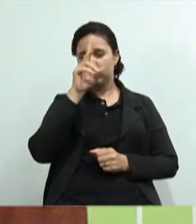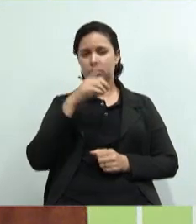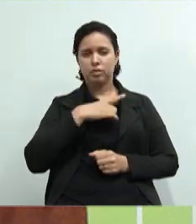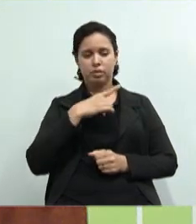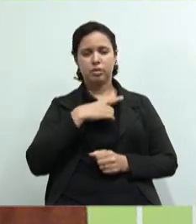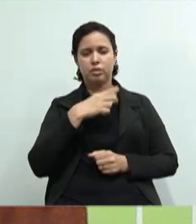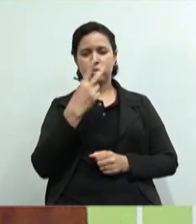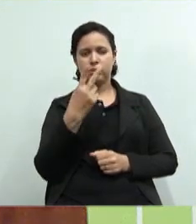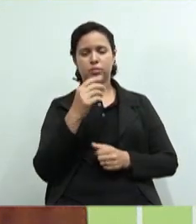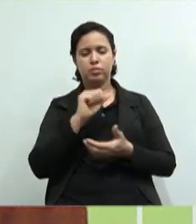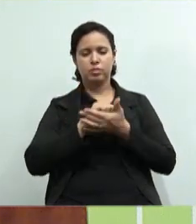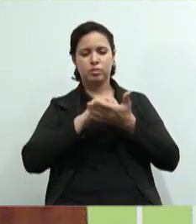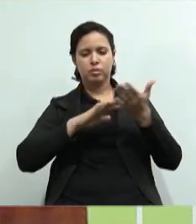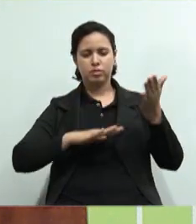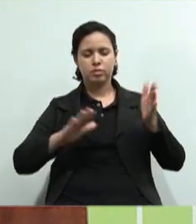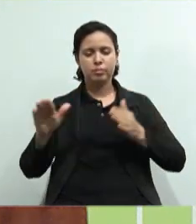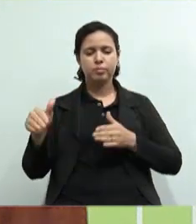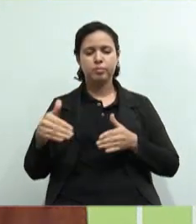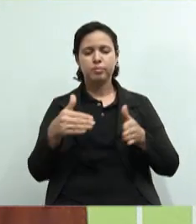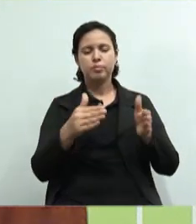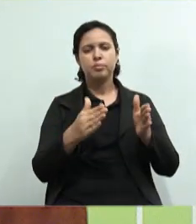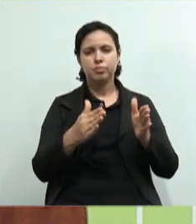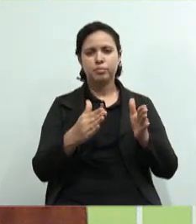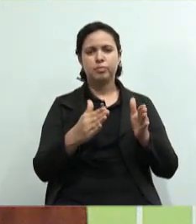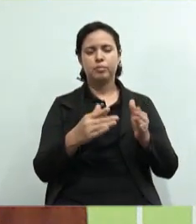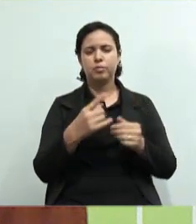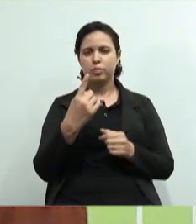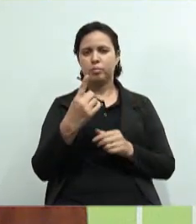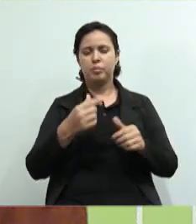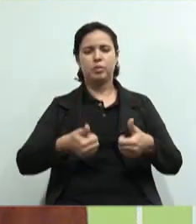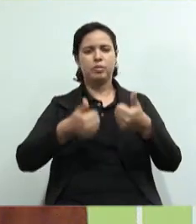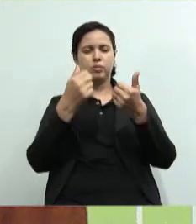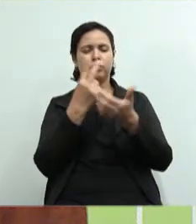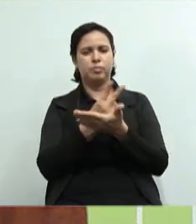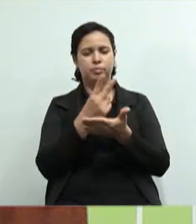duas atividades de percurso, né? Uma sobre melhoria